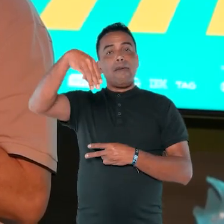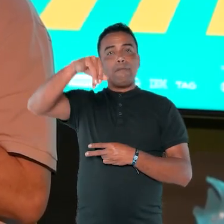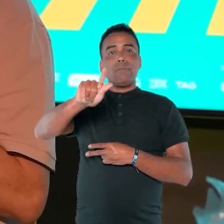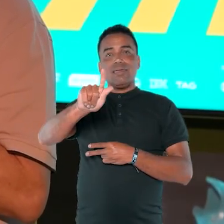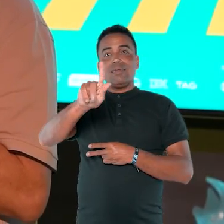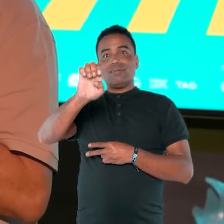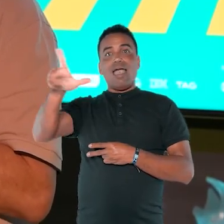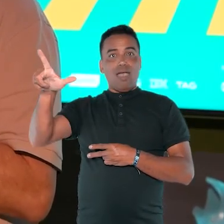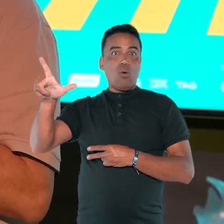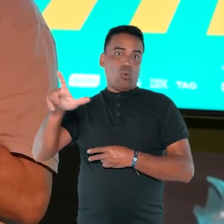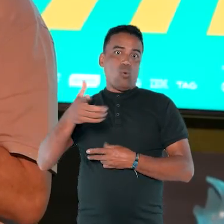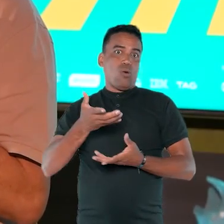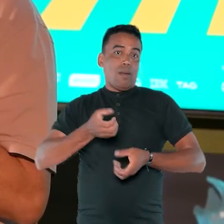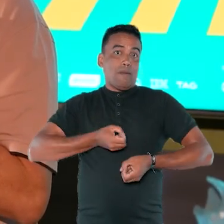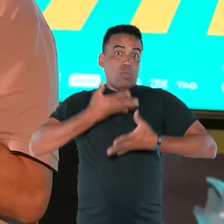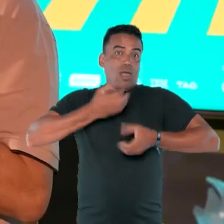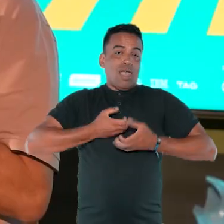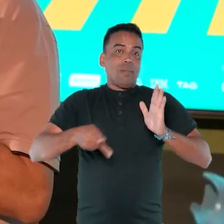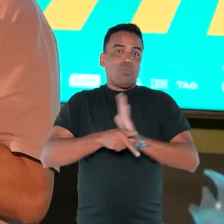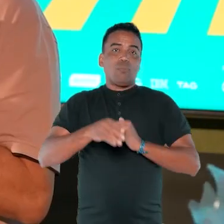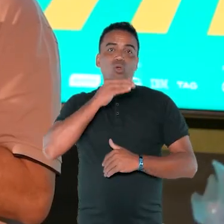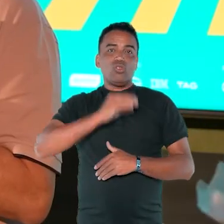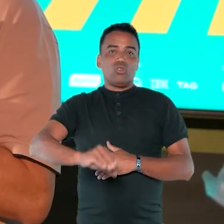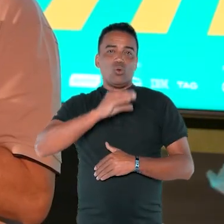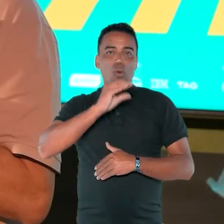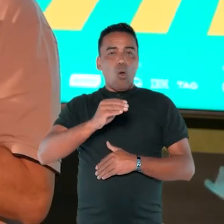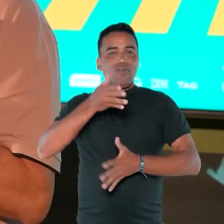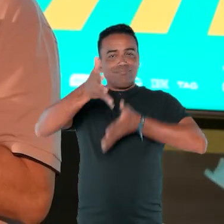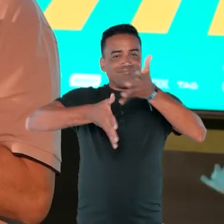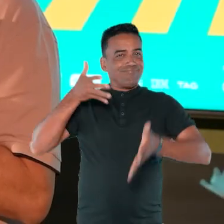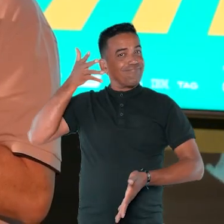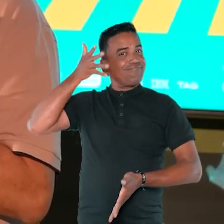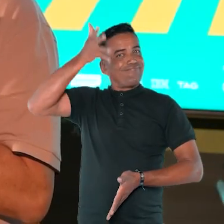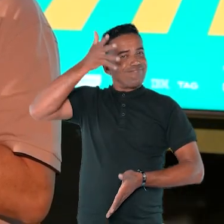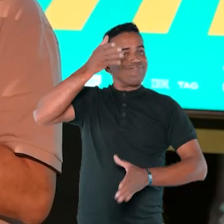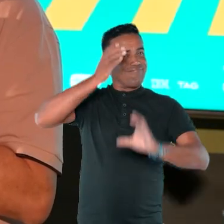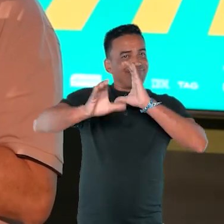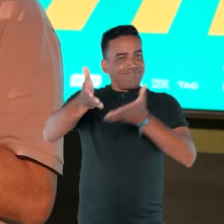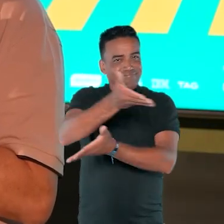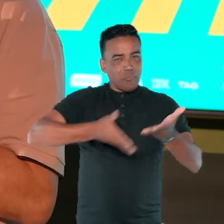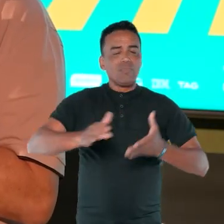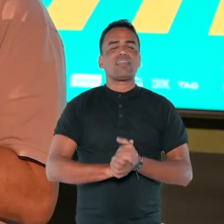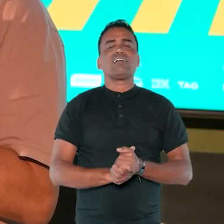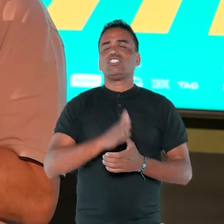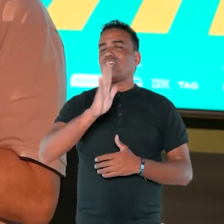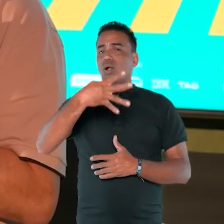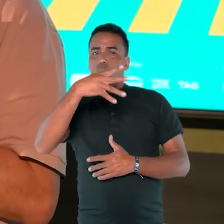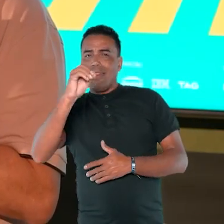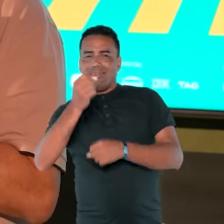Drummond. Então, já se programem. E é o seguinte, gente, eu faço isso há 40